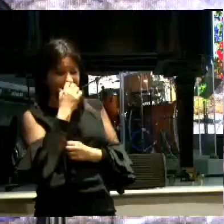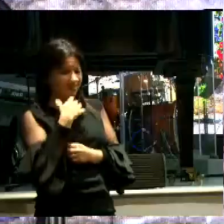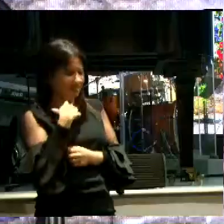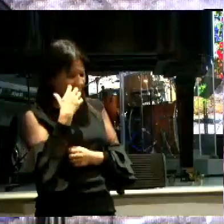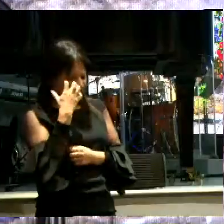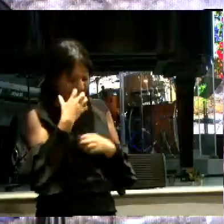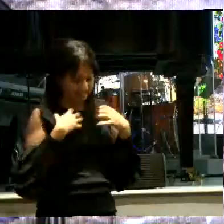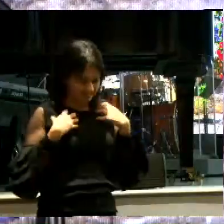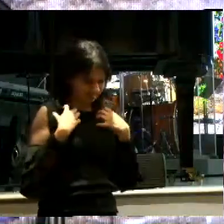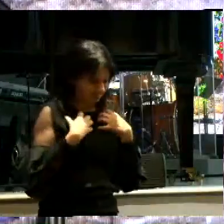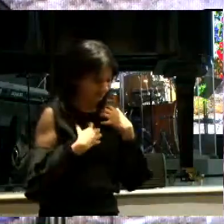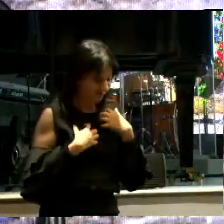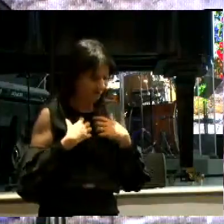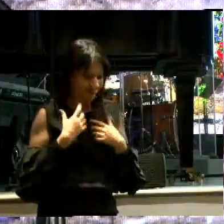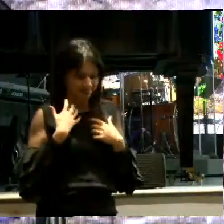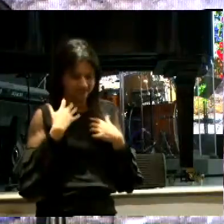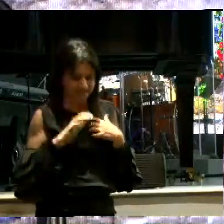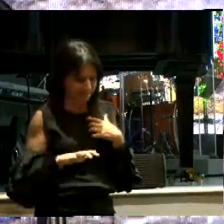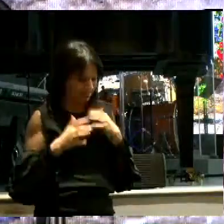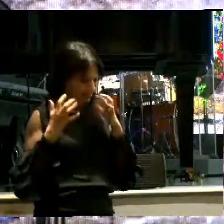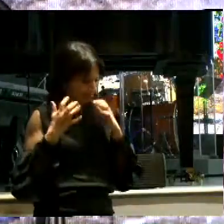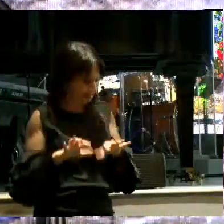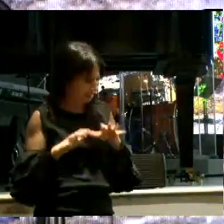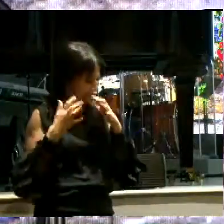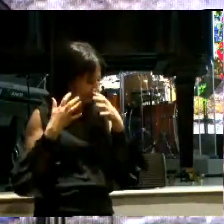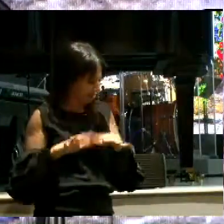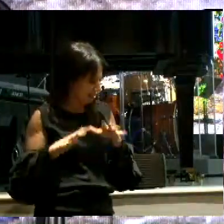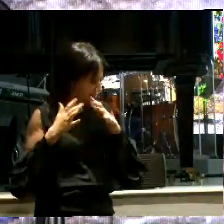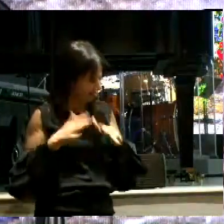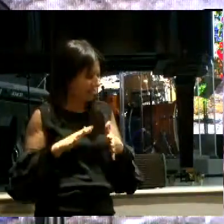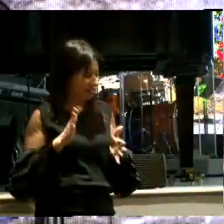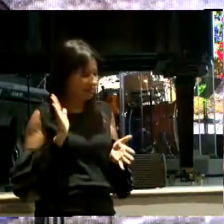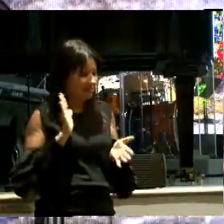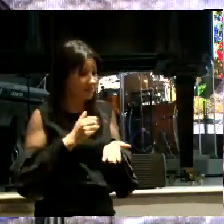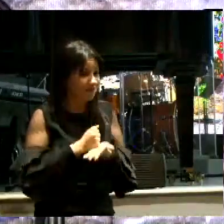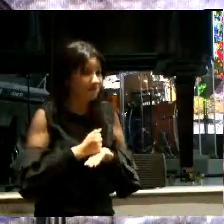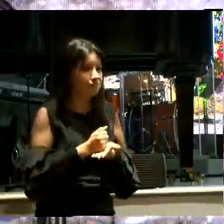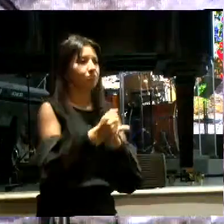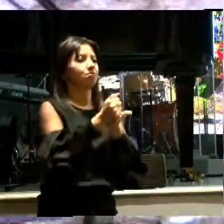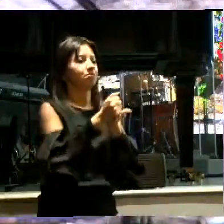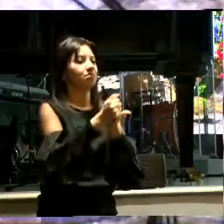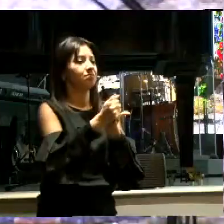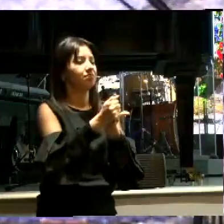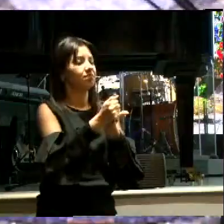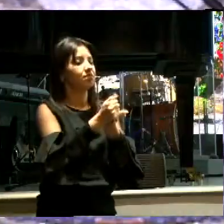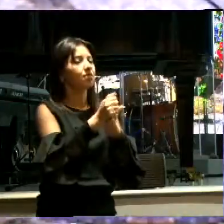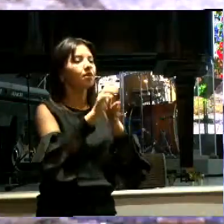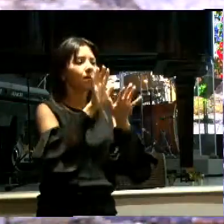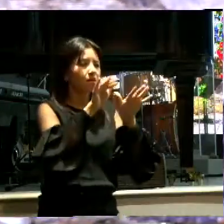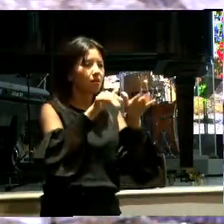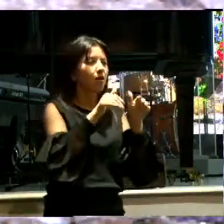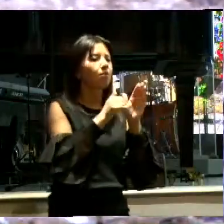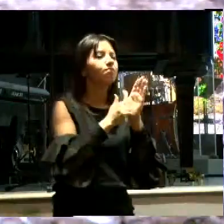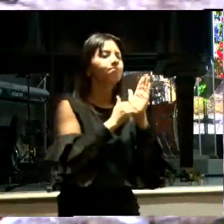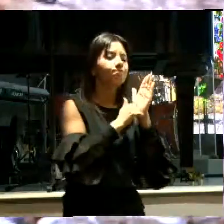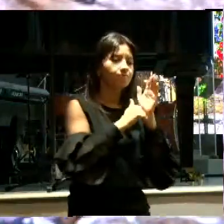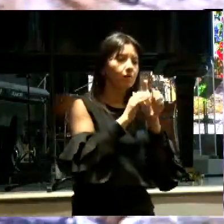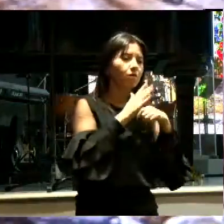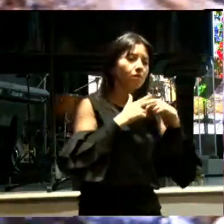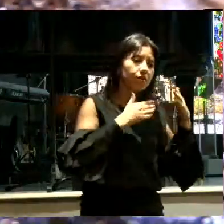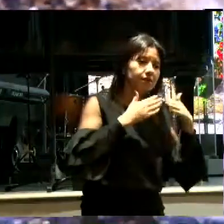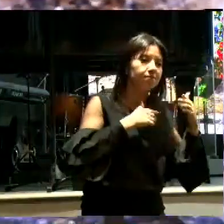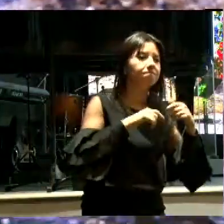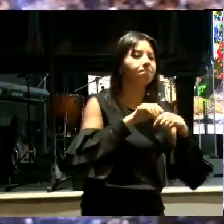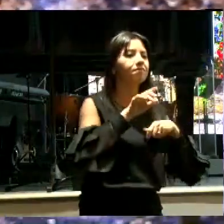Passou, passou. Deixa eu te falar. Às vezes, a gente não sabe aquilo que a gente